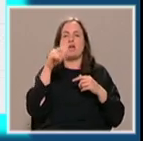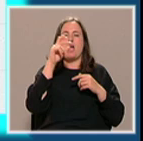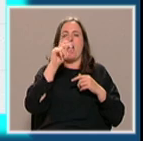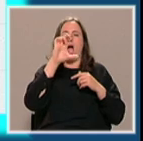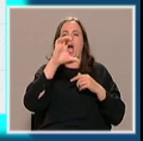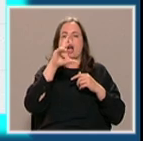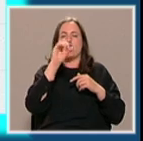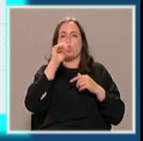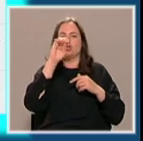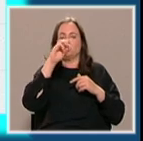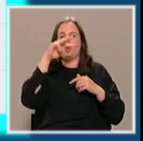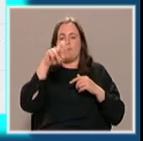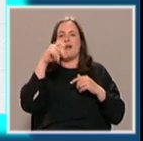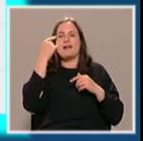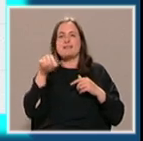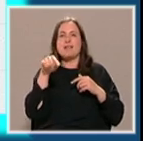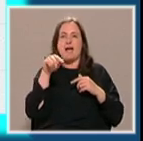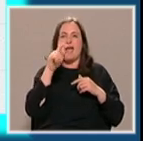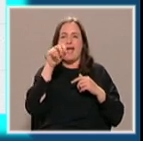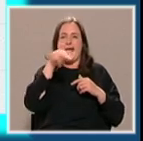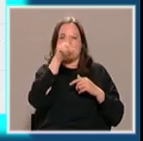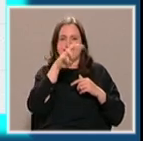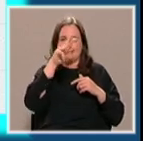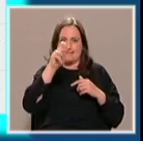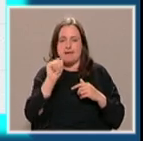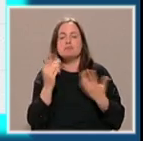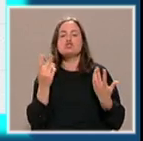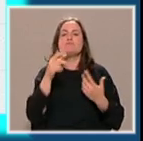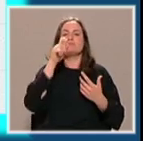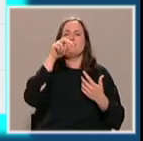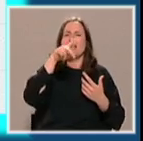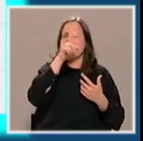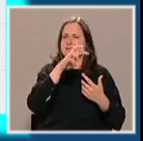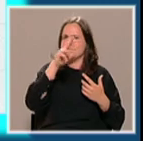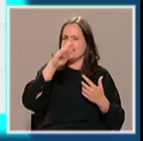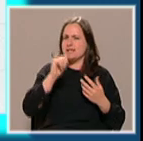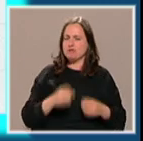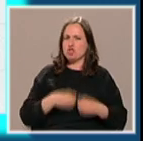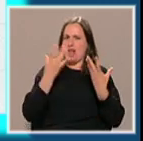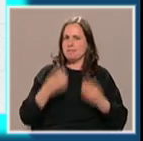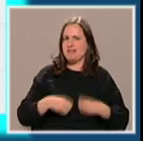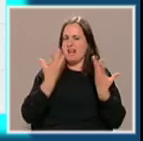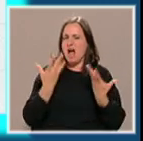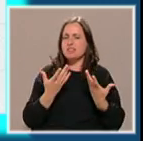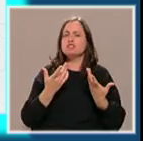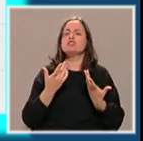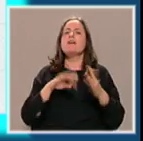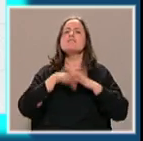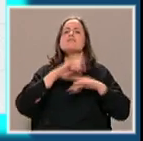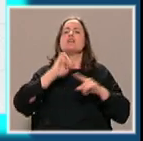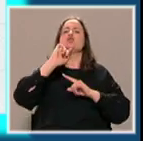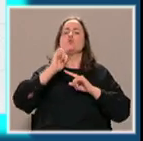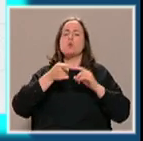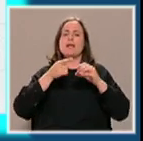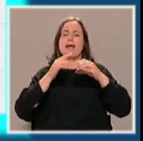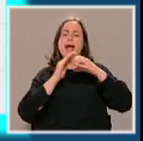acrossoma, o qual contém enzimas. Enzimas estas que são libertadas e vão destruir a camada que